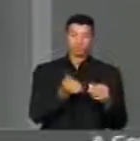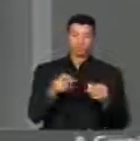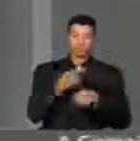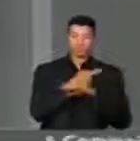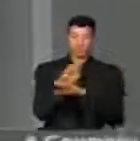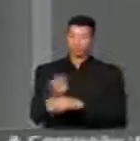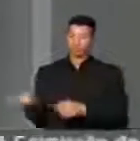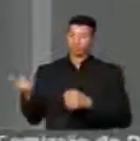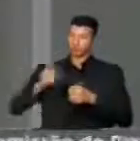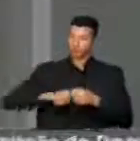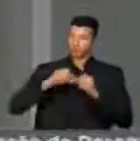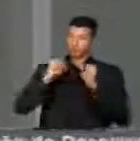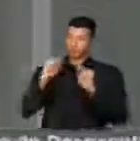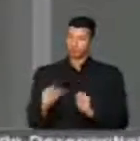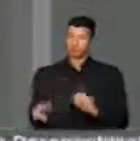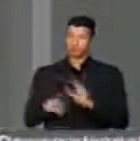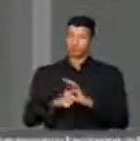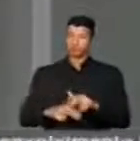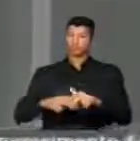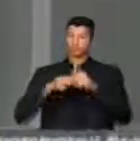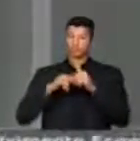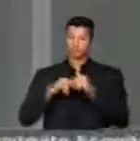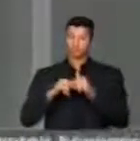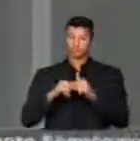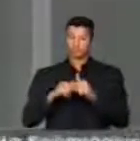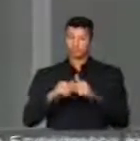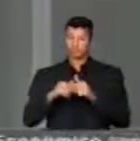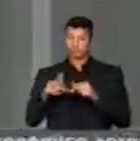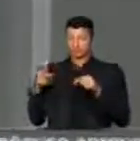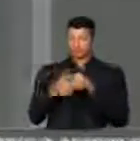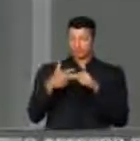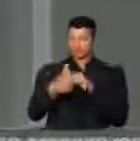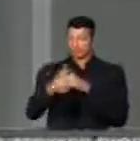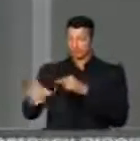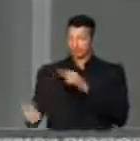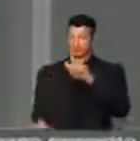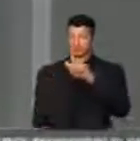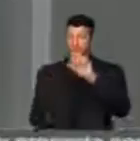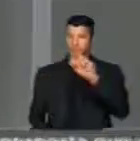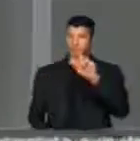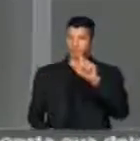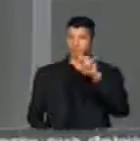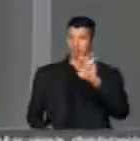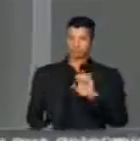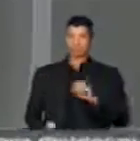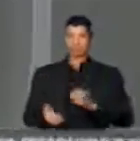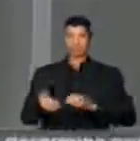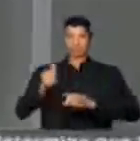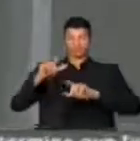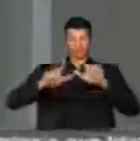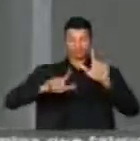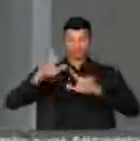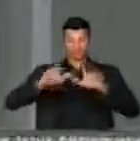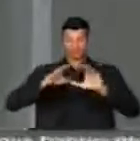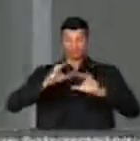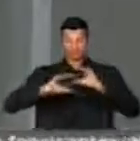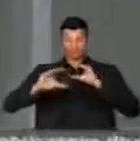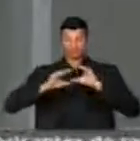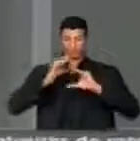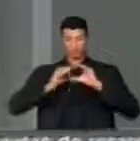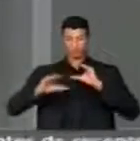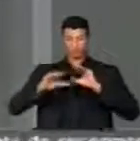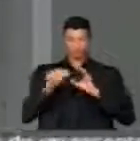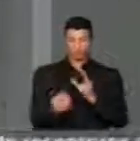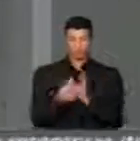procura voltar ao poder através de um atalho chamado golpe. A mídia, o veículo de comunicação que